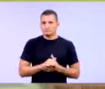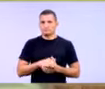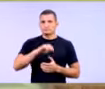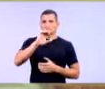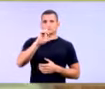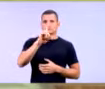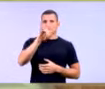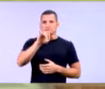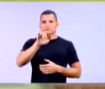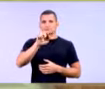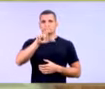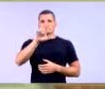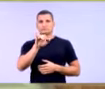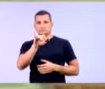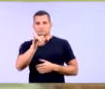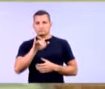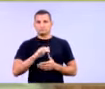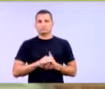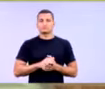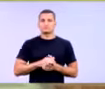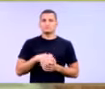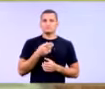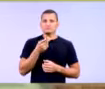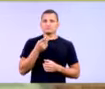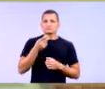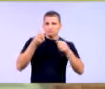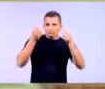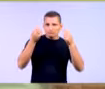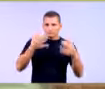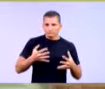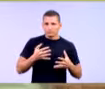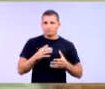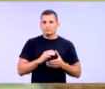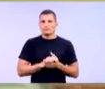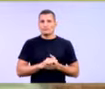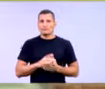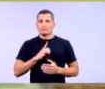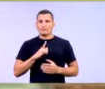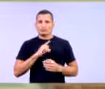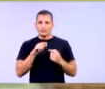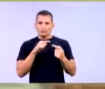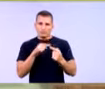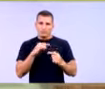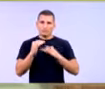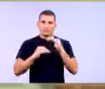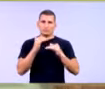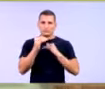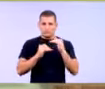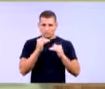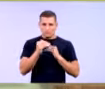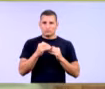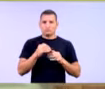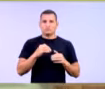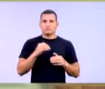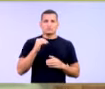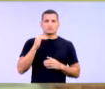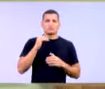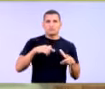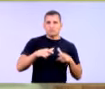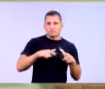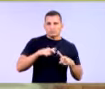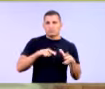disse que tem como objetivo o desenvolvimento e aplicação dos conceitos aprendidos em sala de